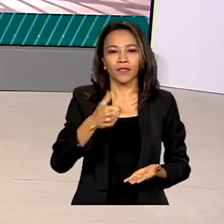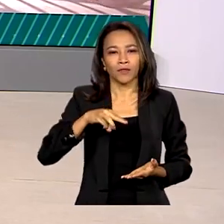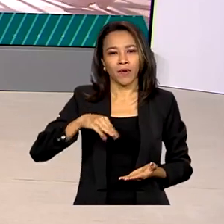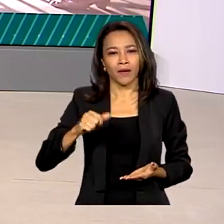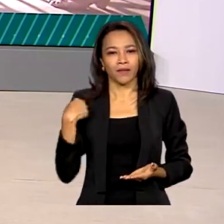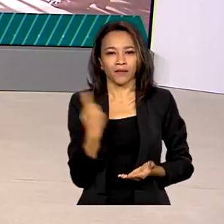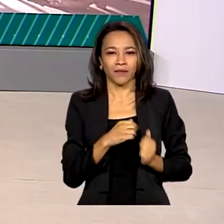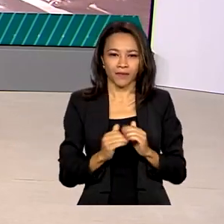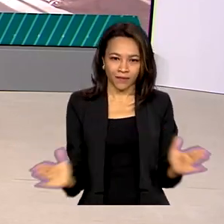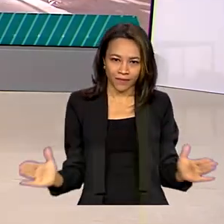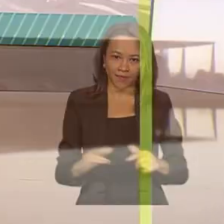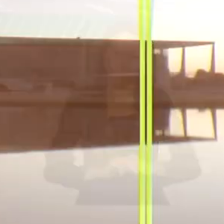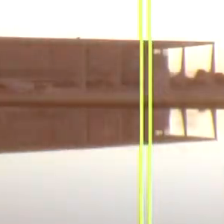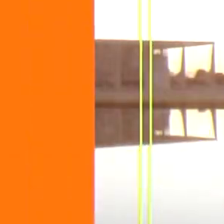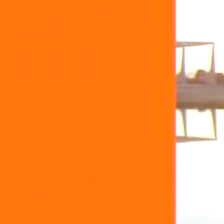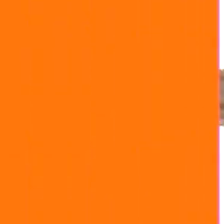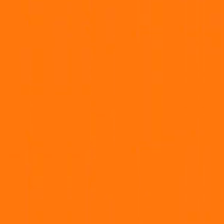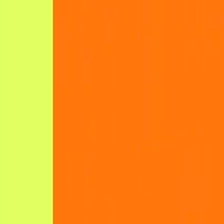já está no ar.